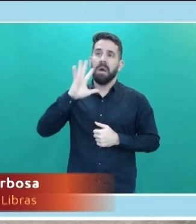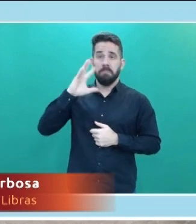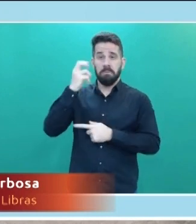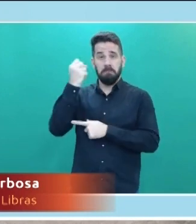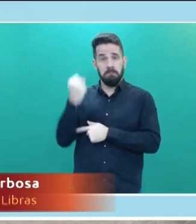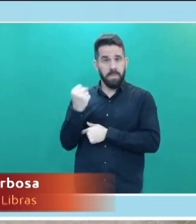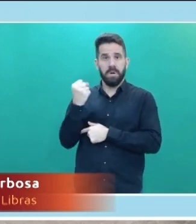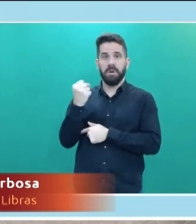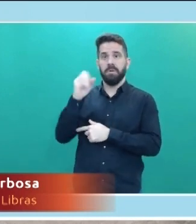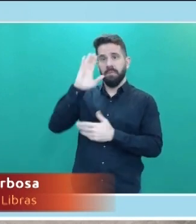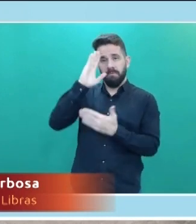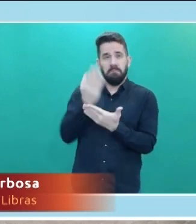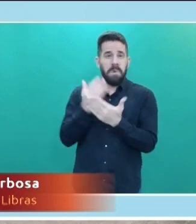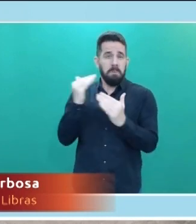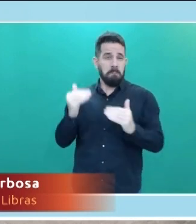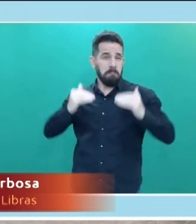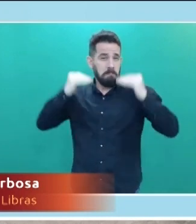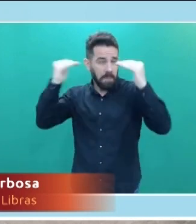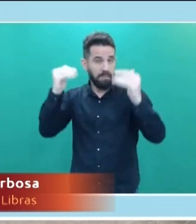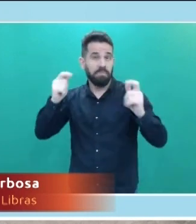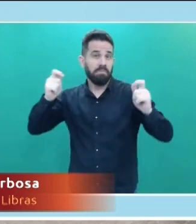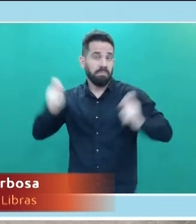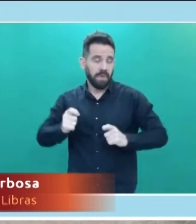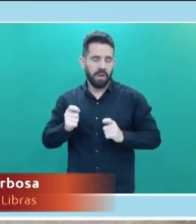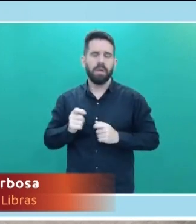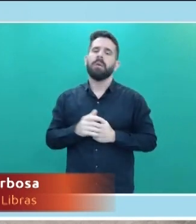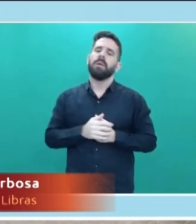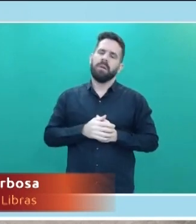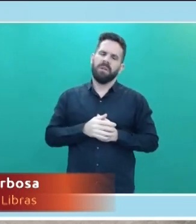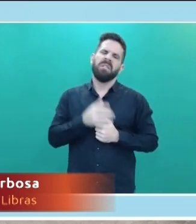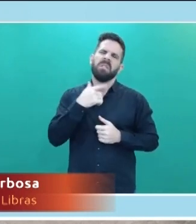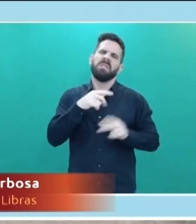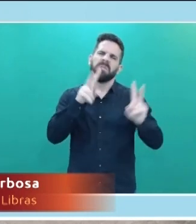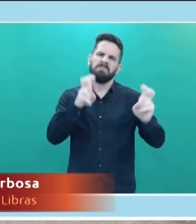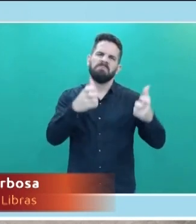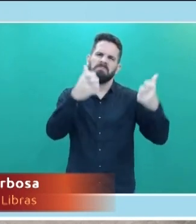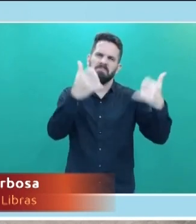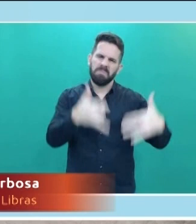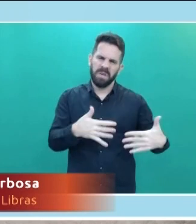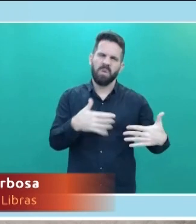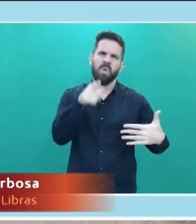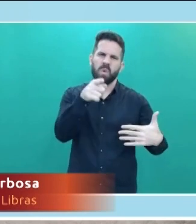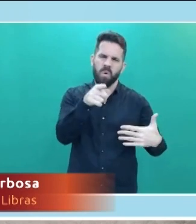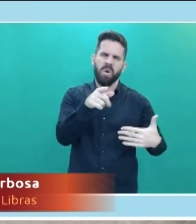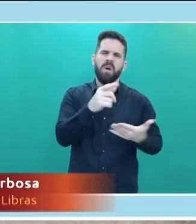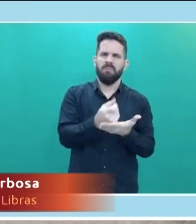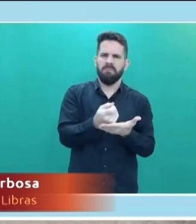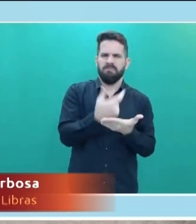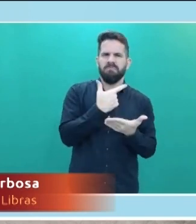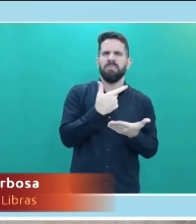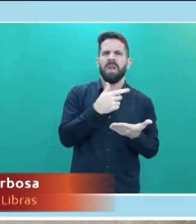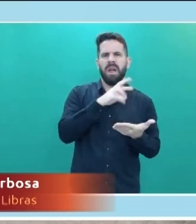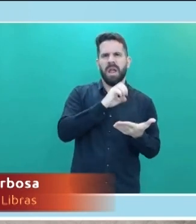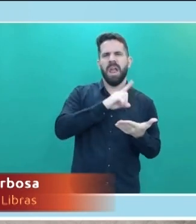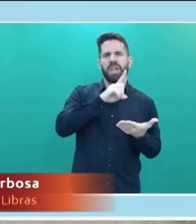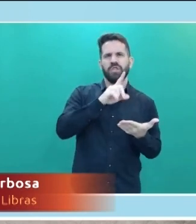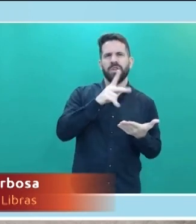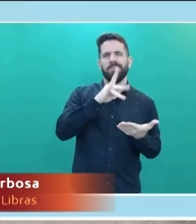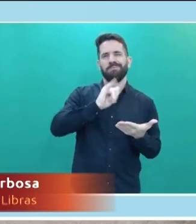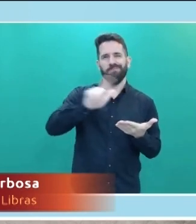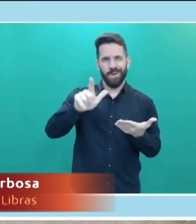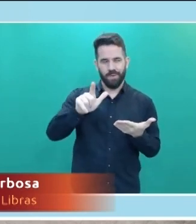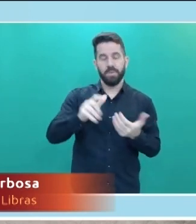de supremacia masculinista, que é o nosso, é basicamente o Red Pill, né, a subcultura Red Pill das